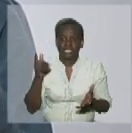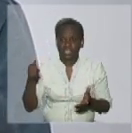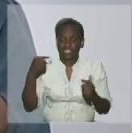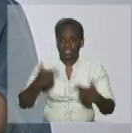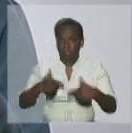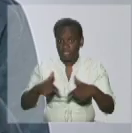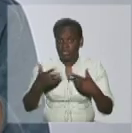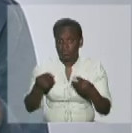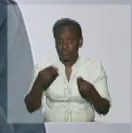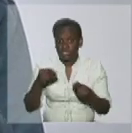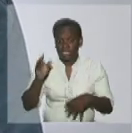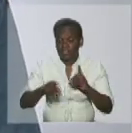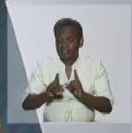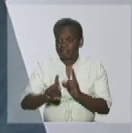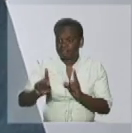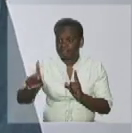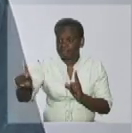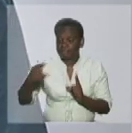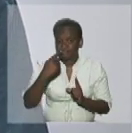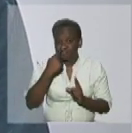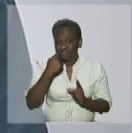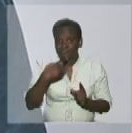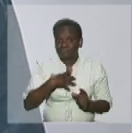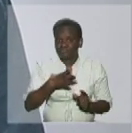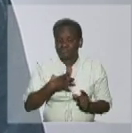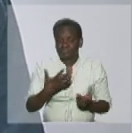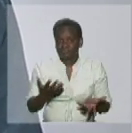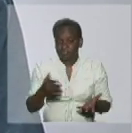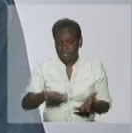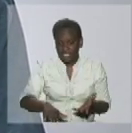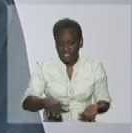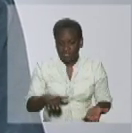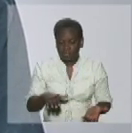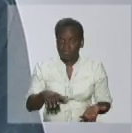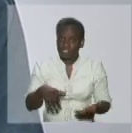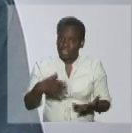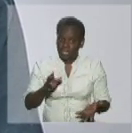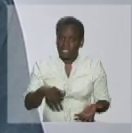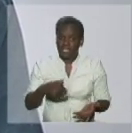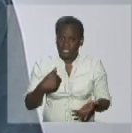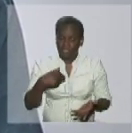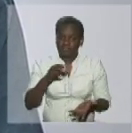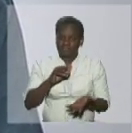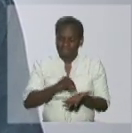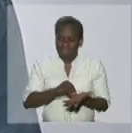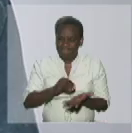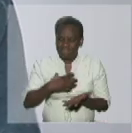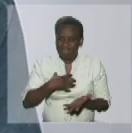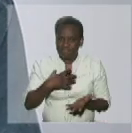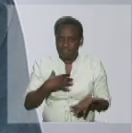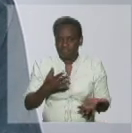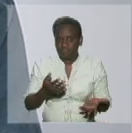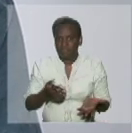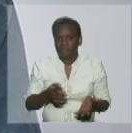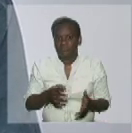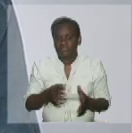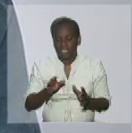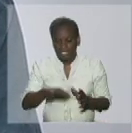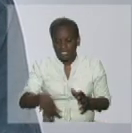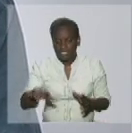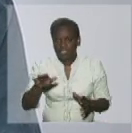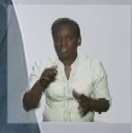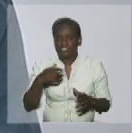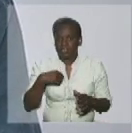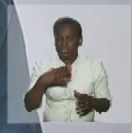que o fato de ele ter trabalhado muitas vezes, ele se distanciou um pouco da afetividade quando era pequeno. Isso é uma coisa que eu senti falta, assim, sabe,